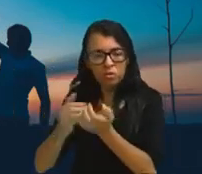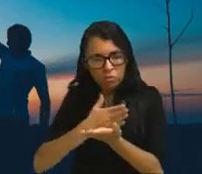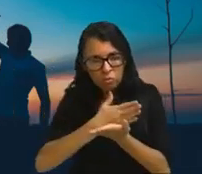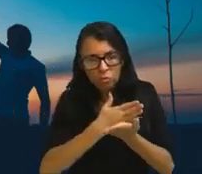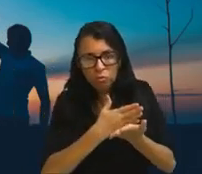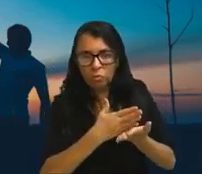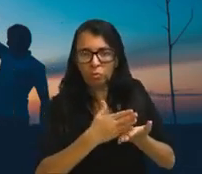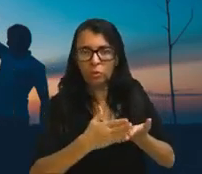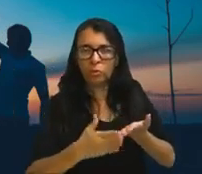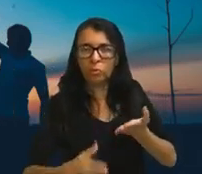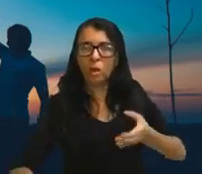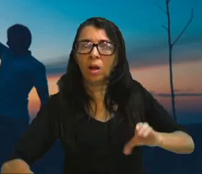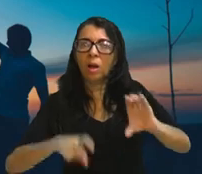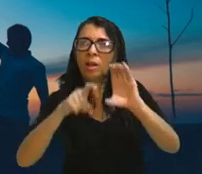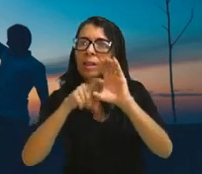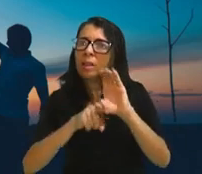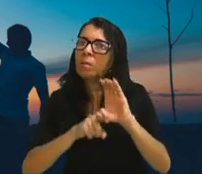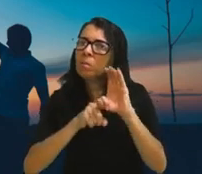nesses dias.